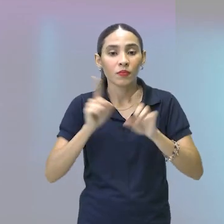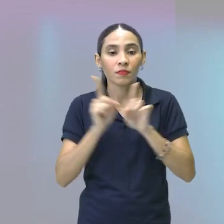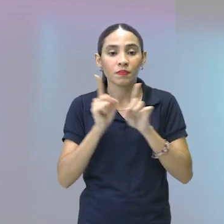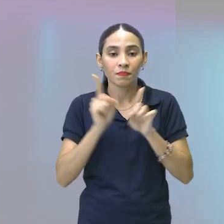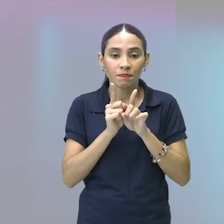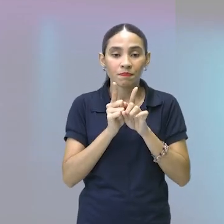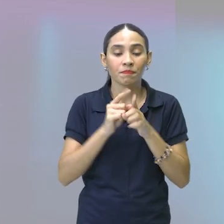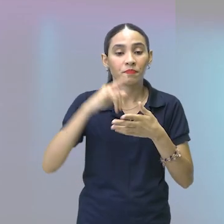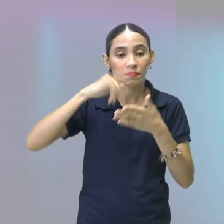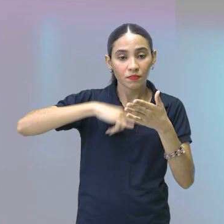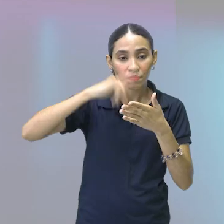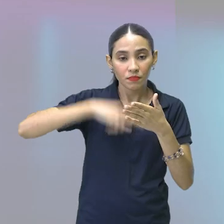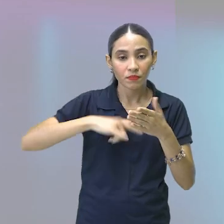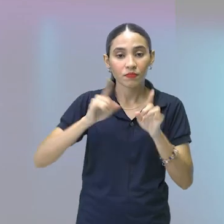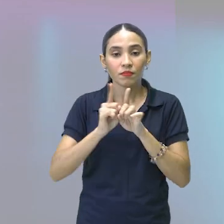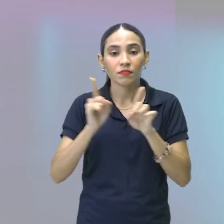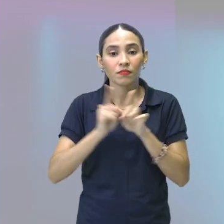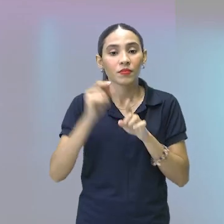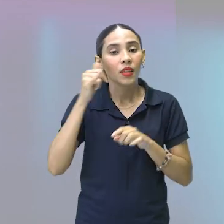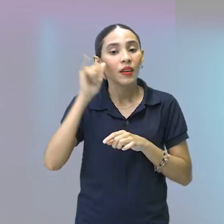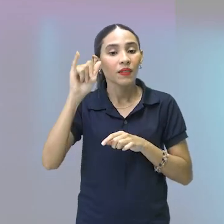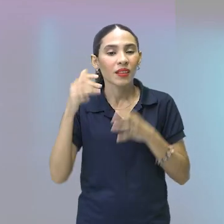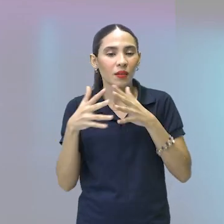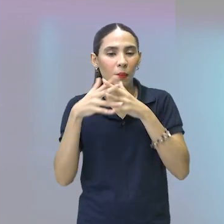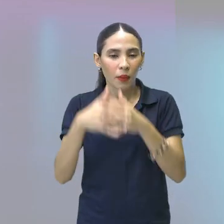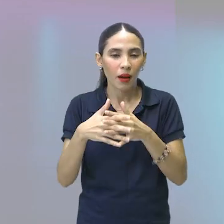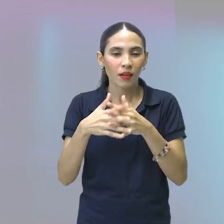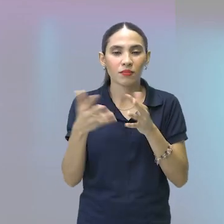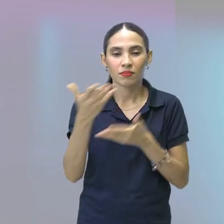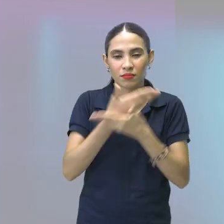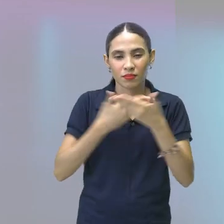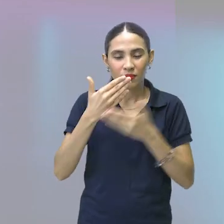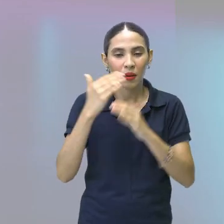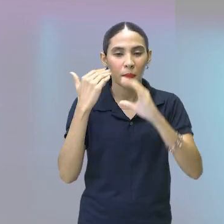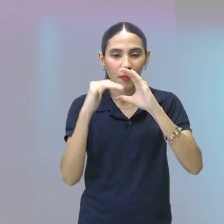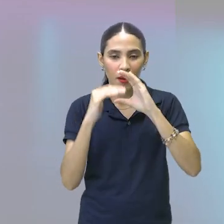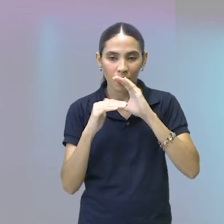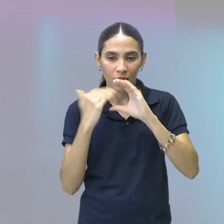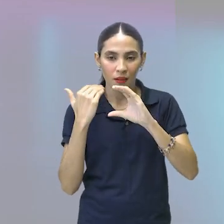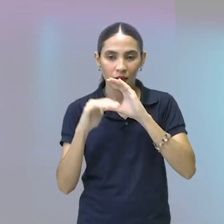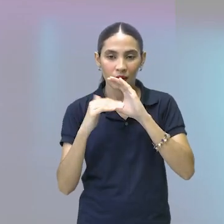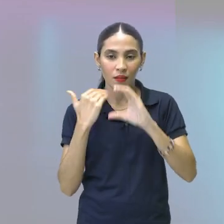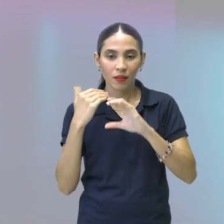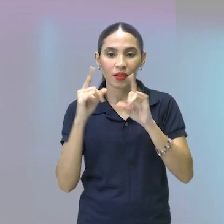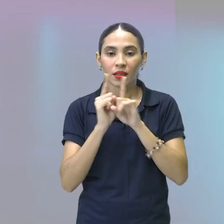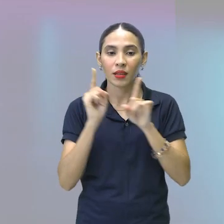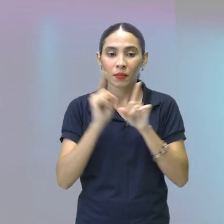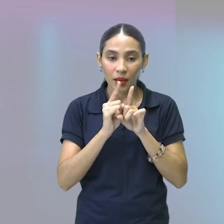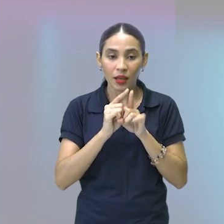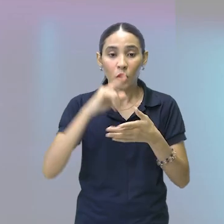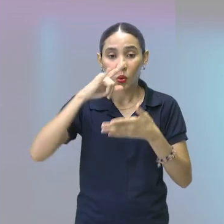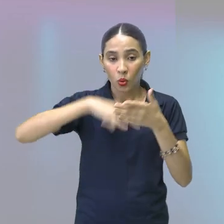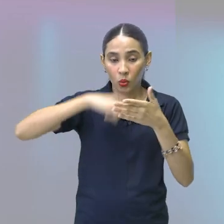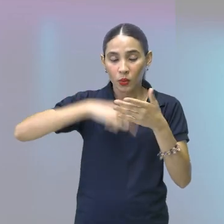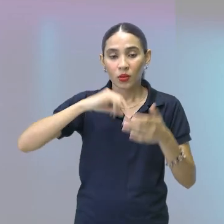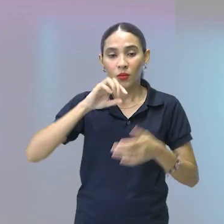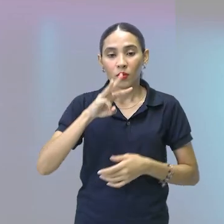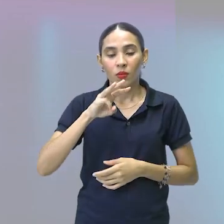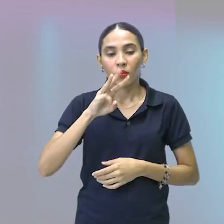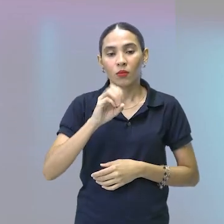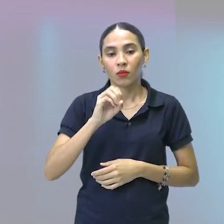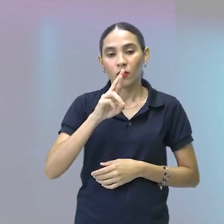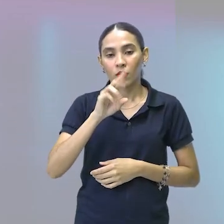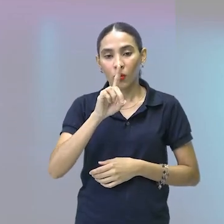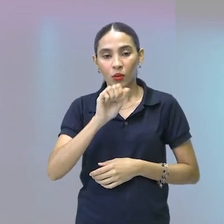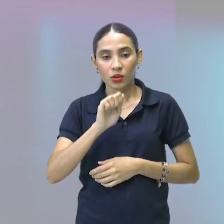e em documentos, evitando assim a confusão de troca de e-mails, de versões em documentos